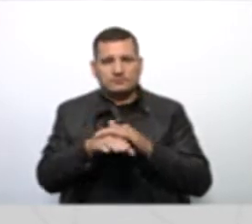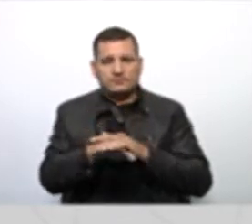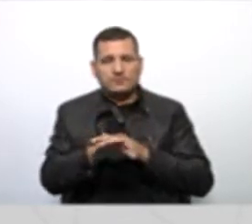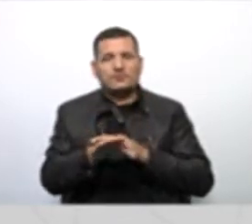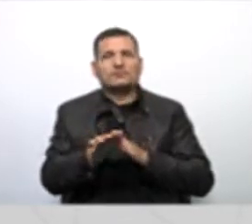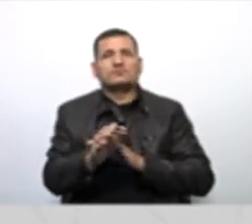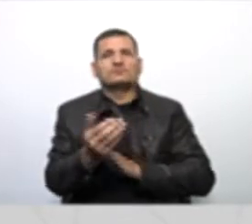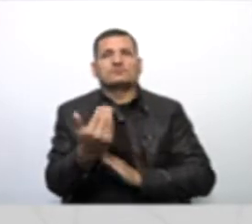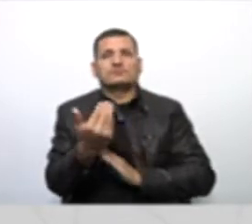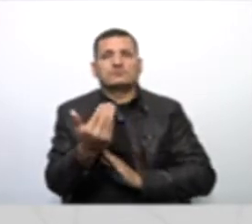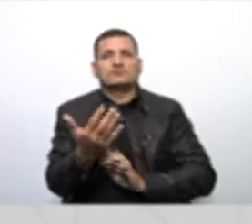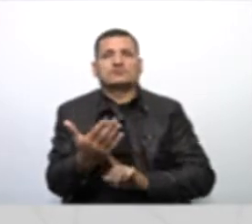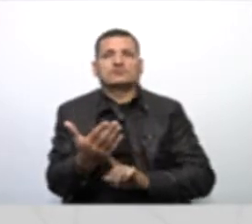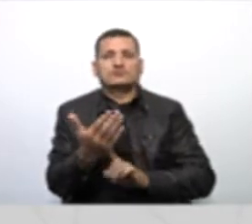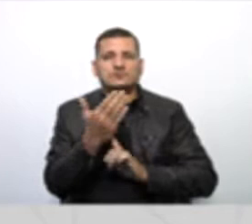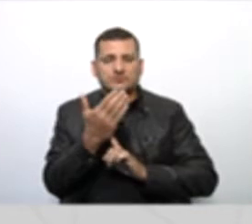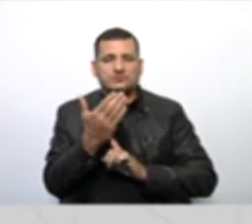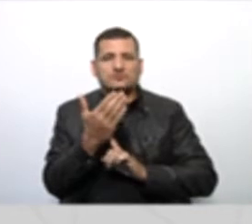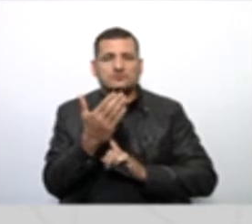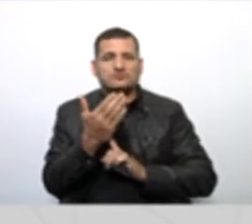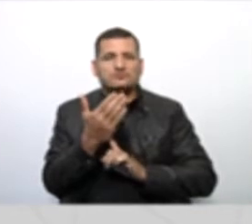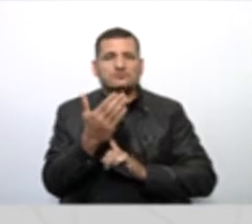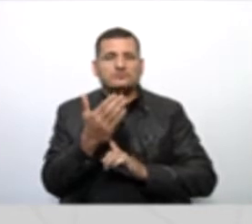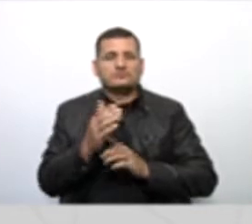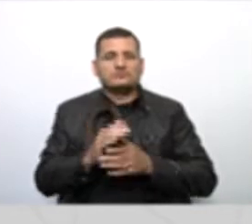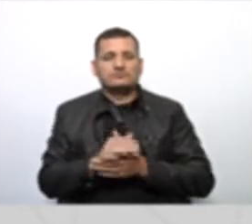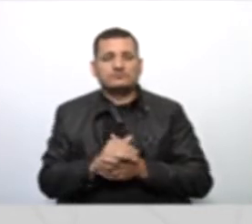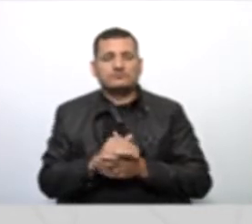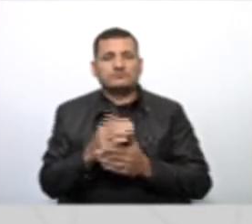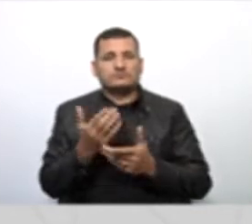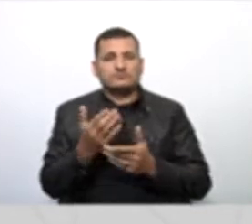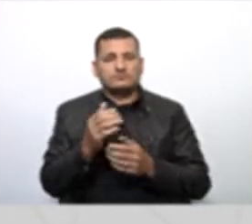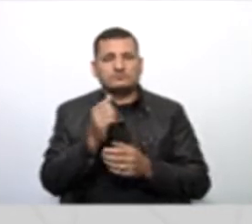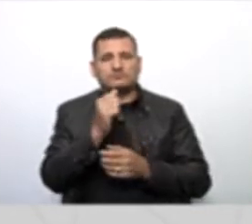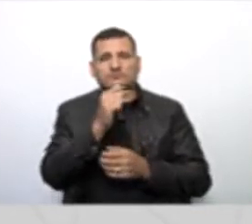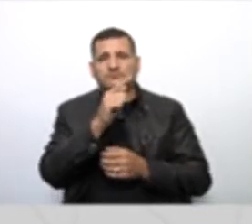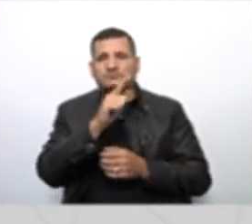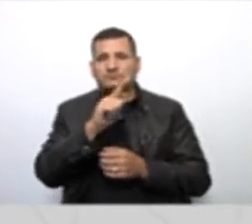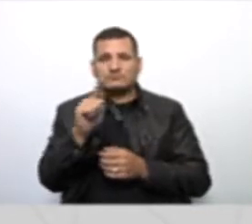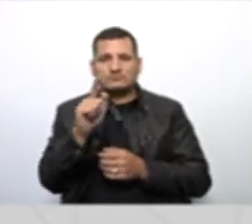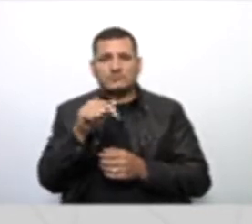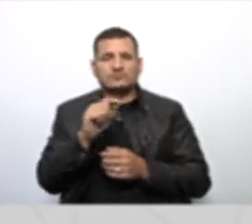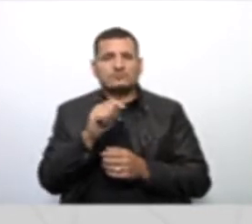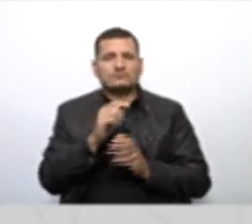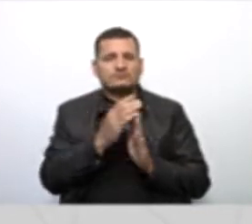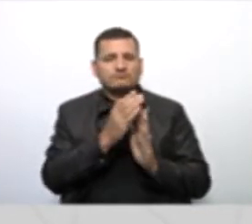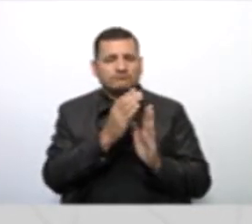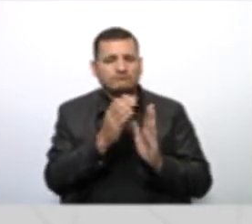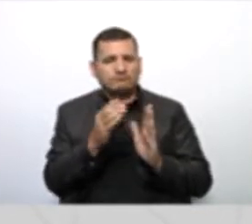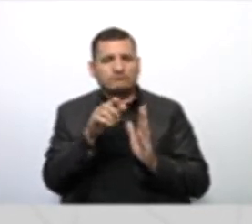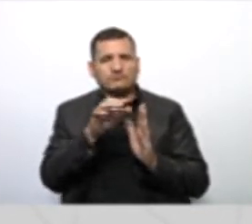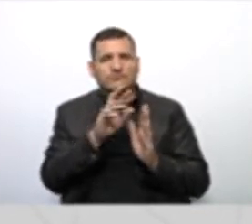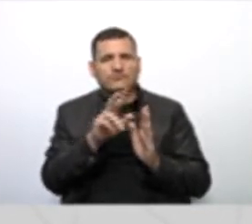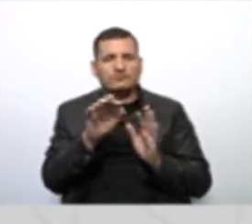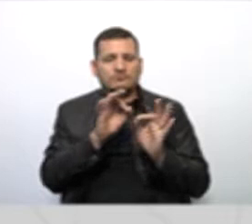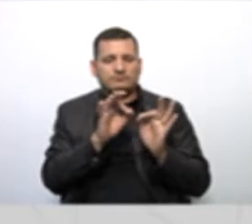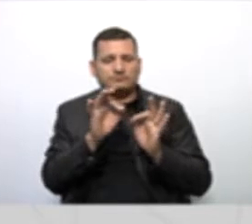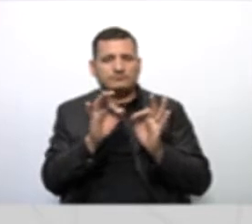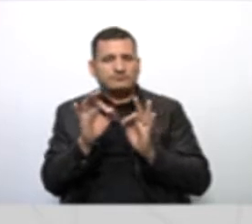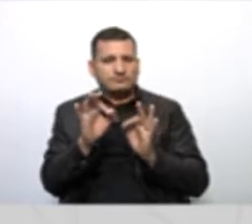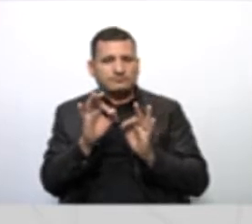Então, foque nisso aqui, ó, conjunto de regras. Então, o algoritmo é isso. São etapas que você vai formulando no